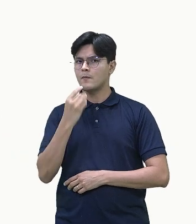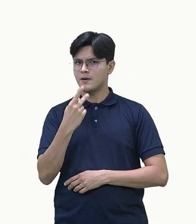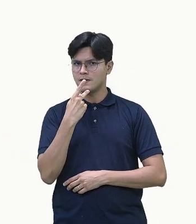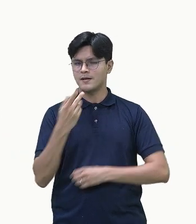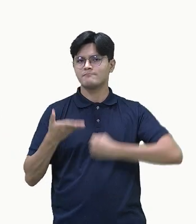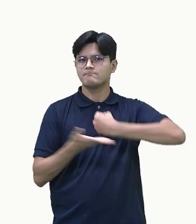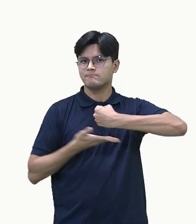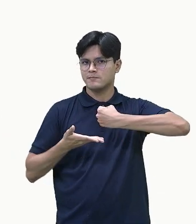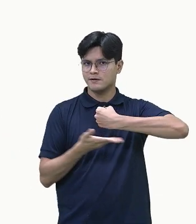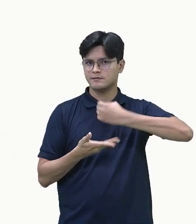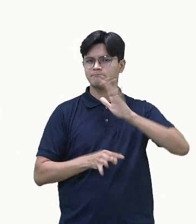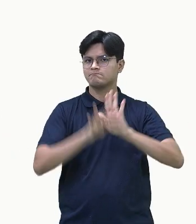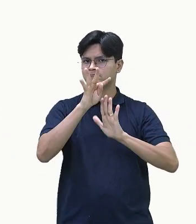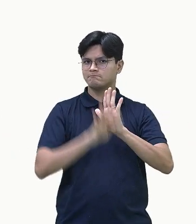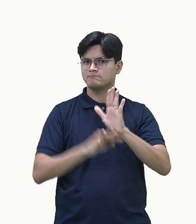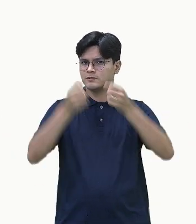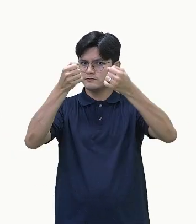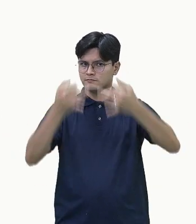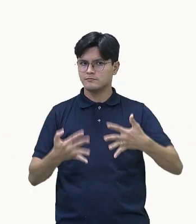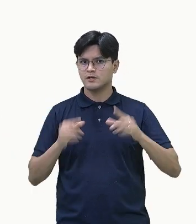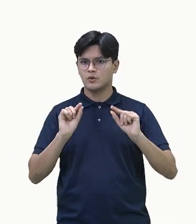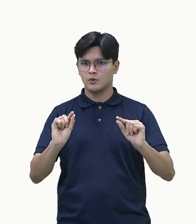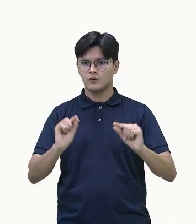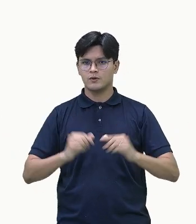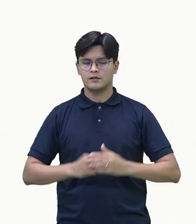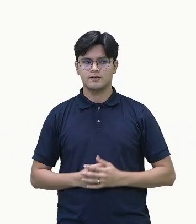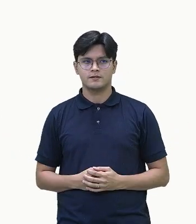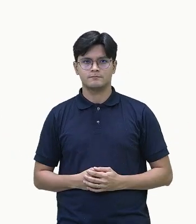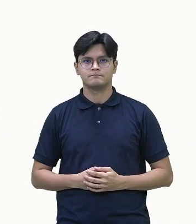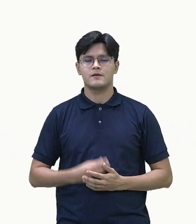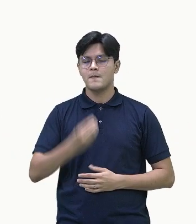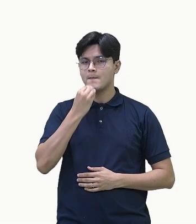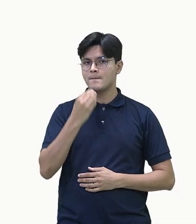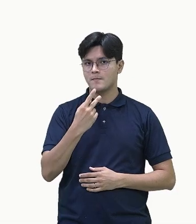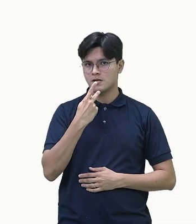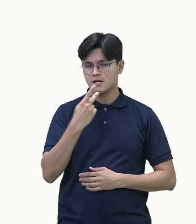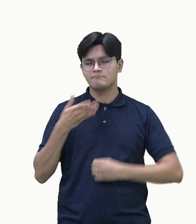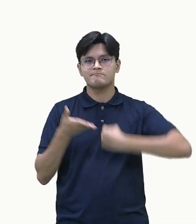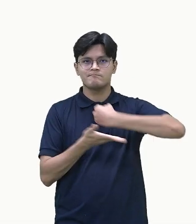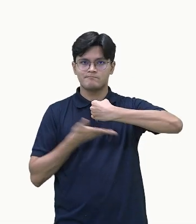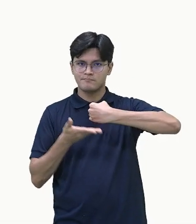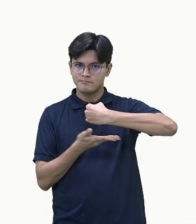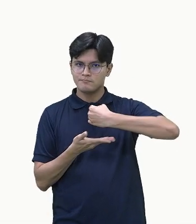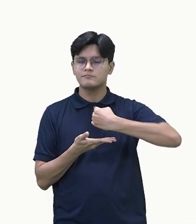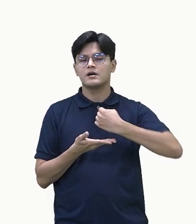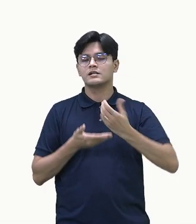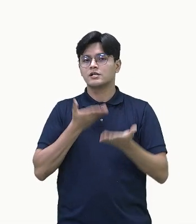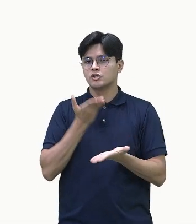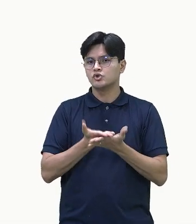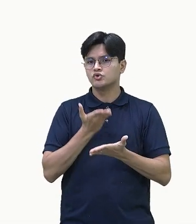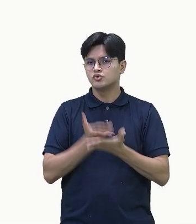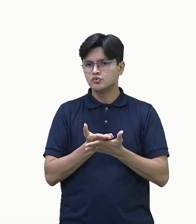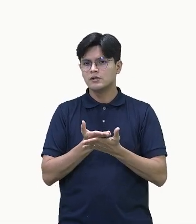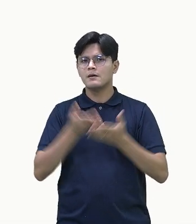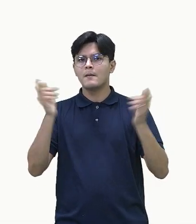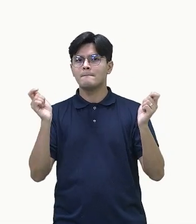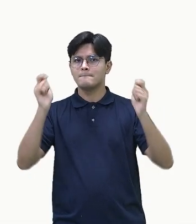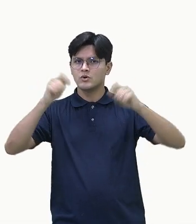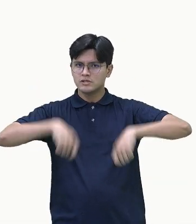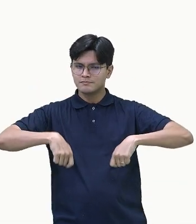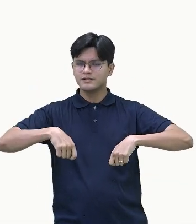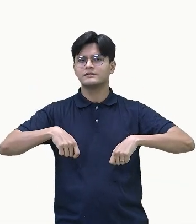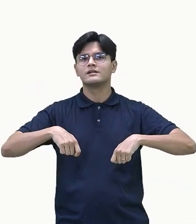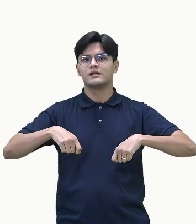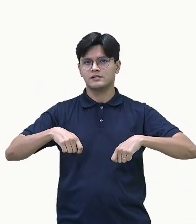ao texto. As probabilidades básicas envolvem o estudo da chance de um resultado ocorrer em um